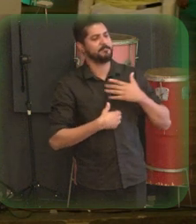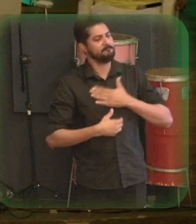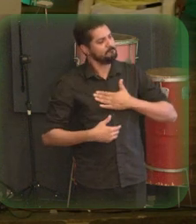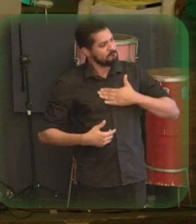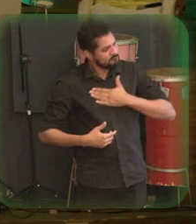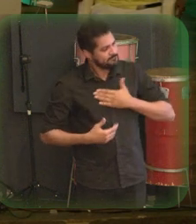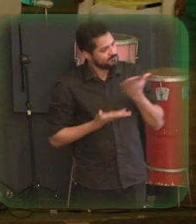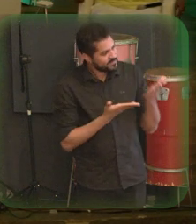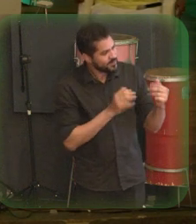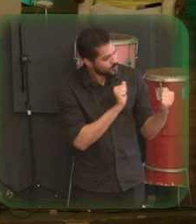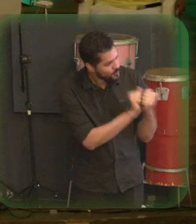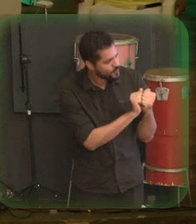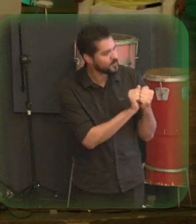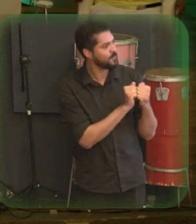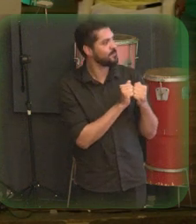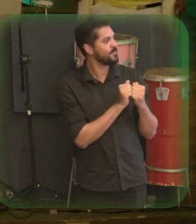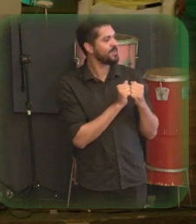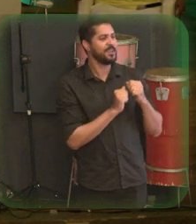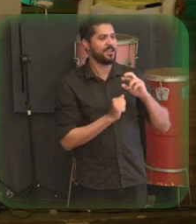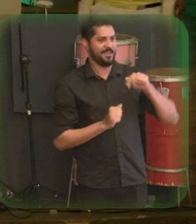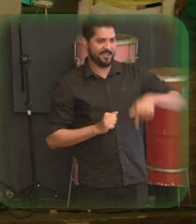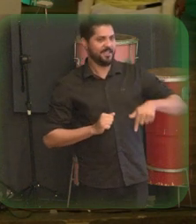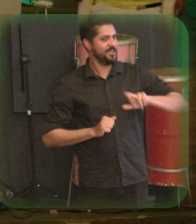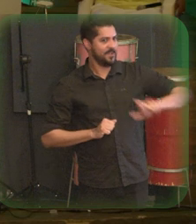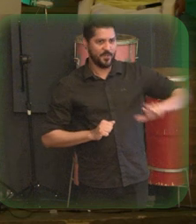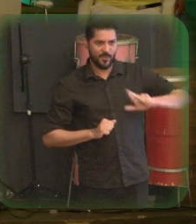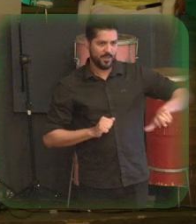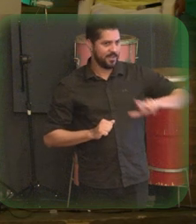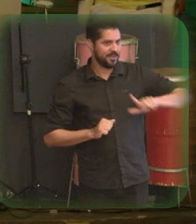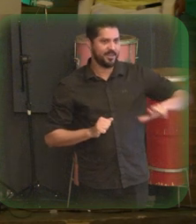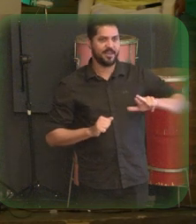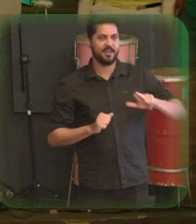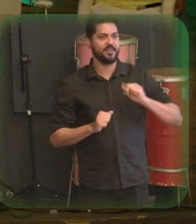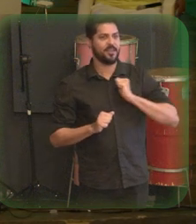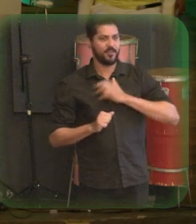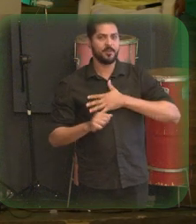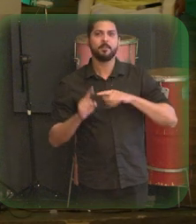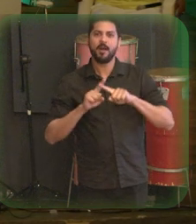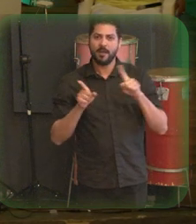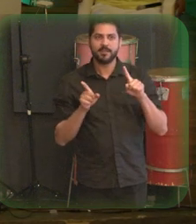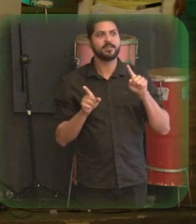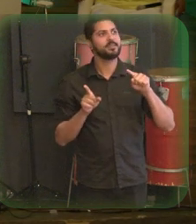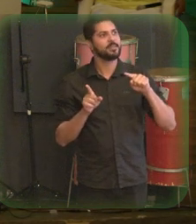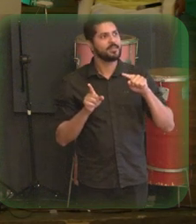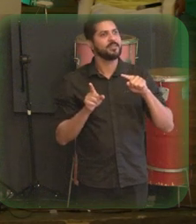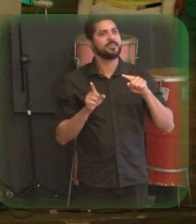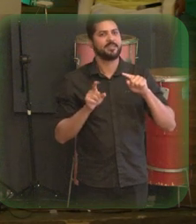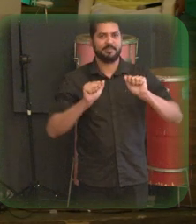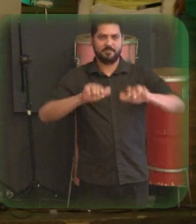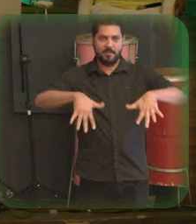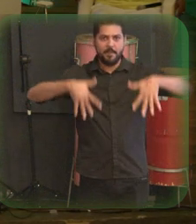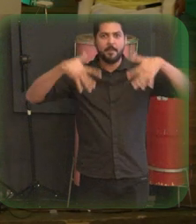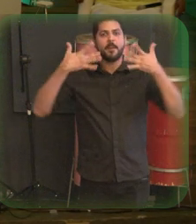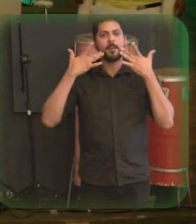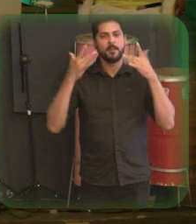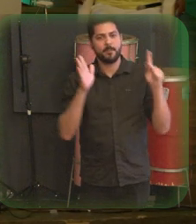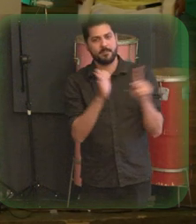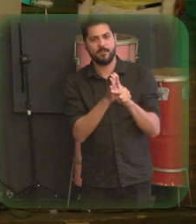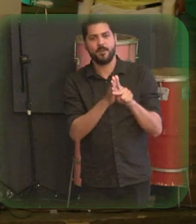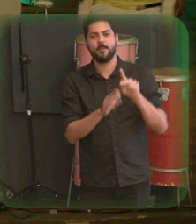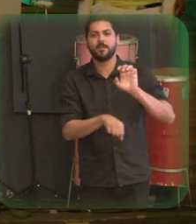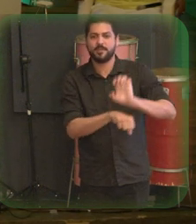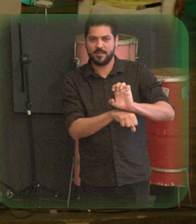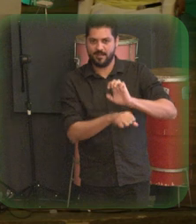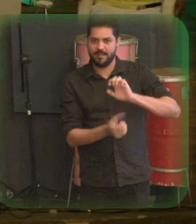Agradecer, né, porque aqui não é o IFPE, mas o espaço do governo do estado, que foi construído a partir desta parceria, né, essa oportunidade de estarmos aqui